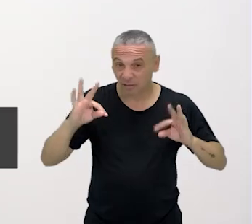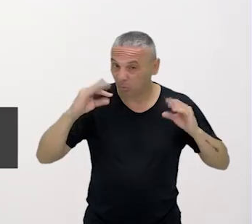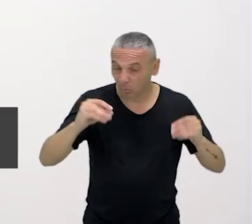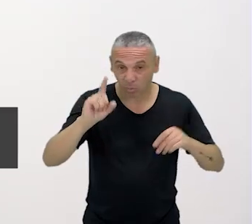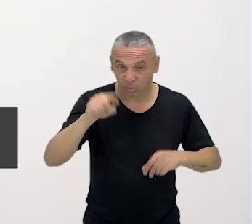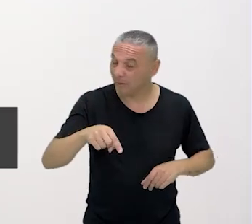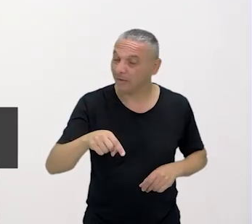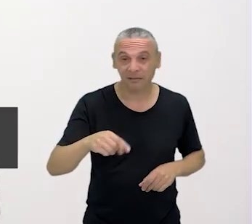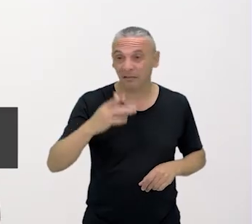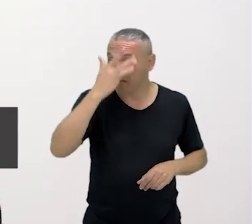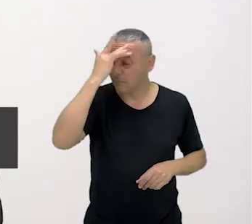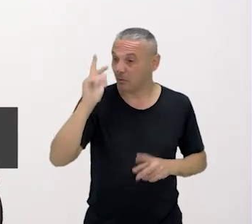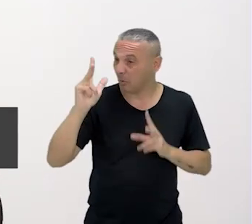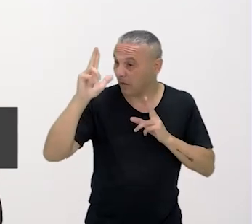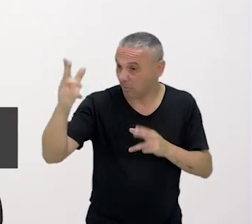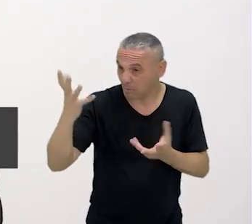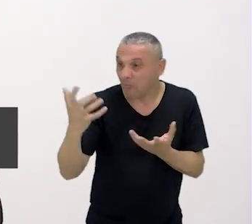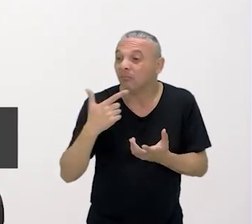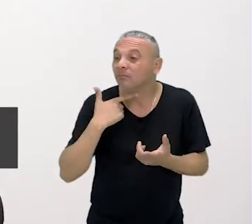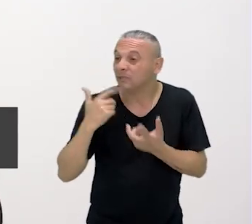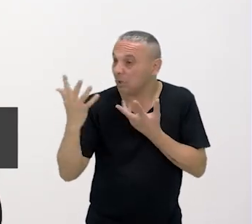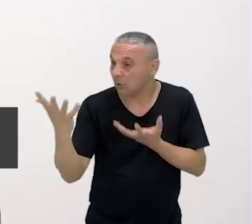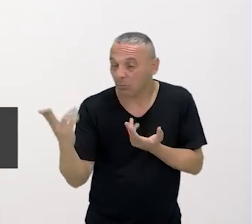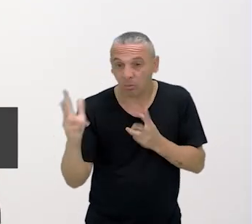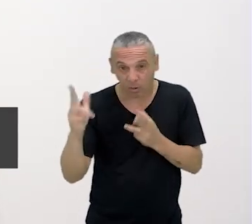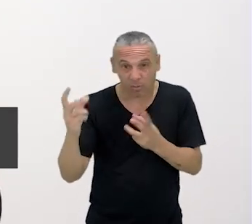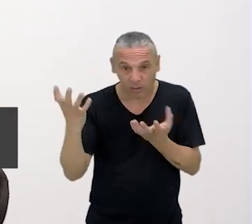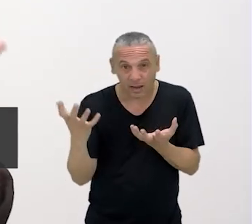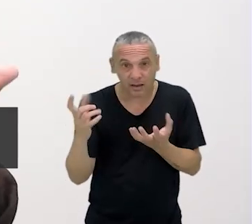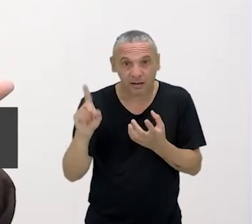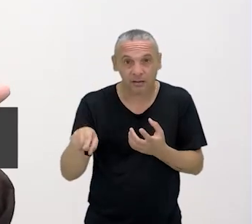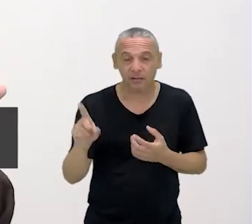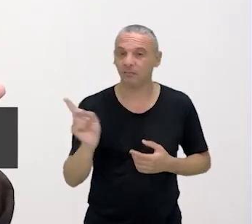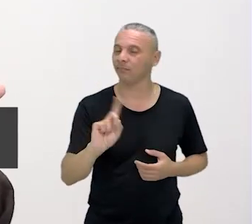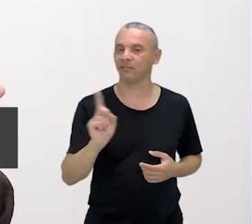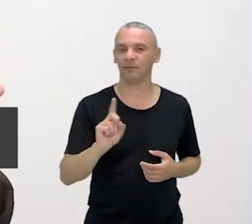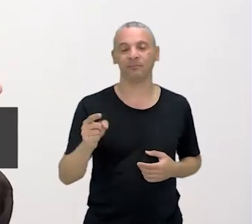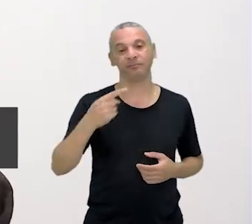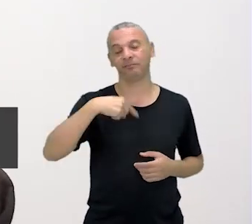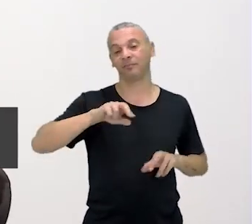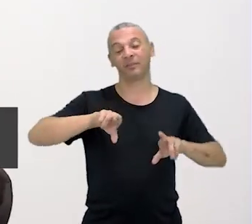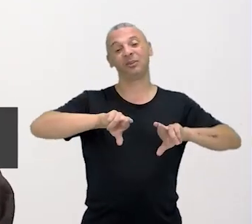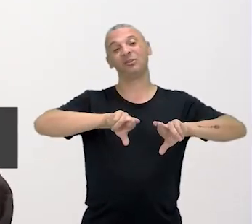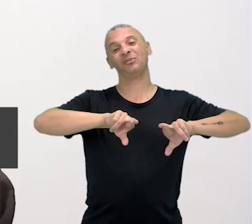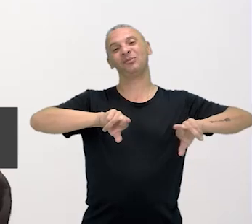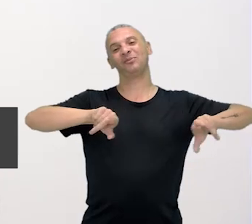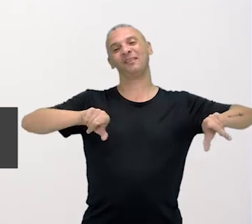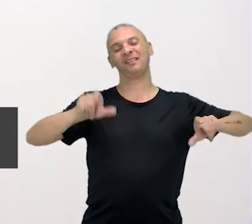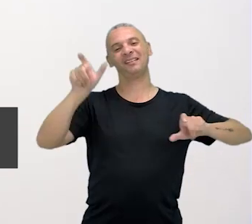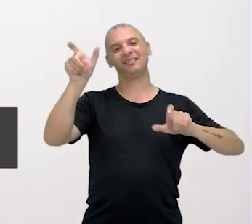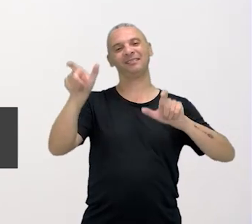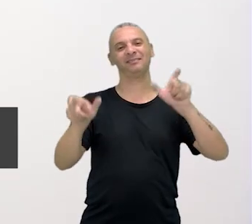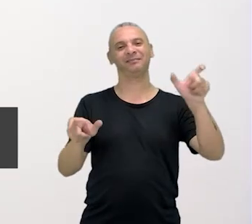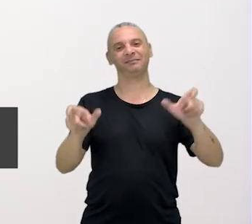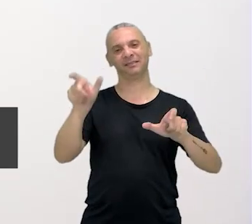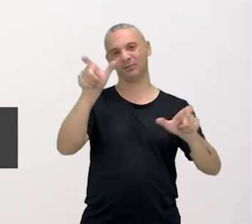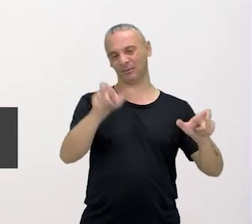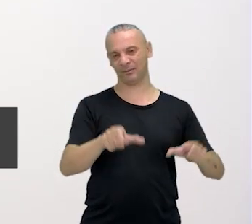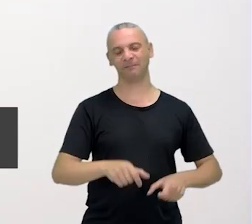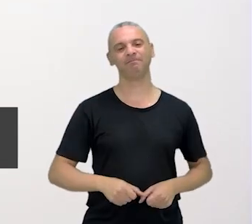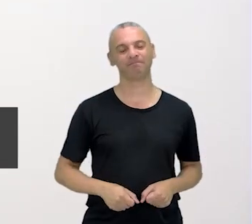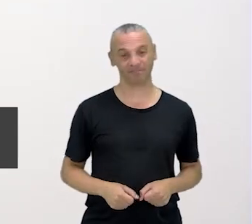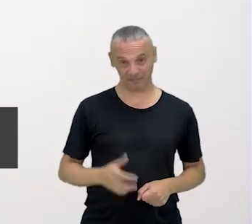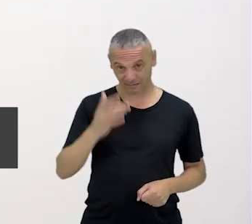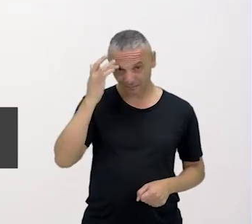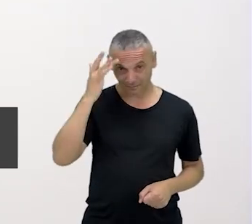são como a gente quer, e nem a gente é como elas querem. Então, não é fácil falar de amor, senhores.